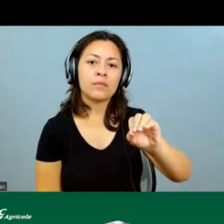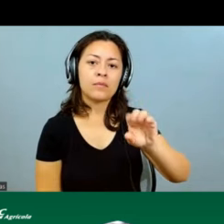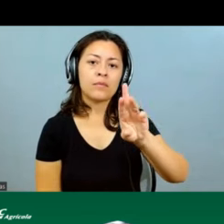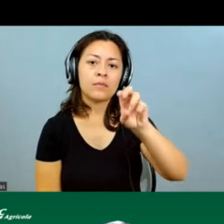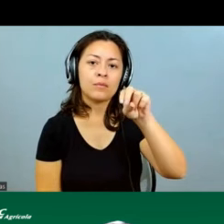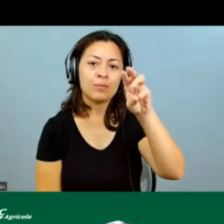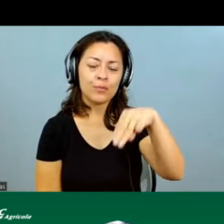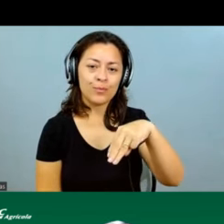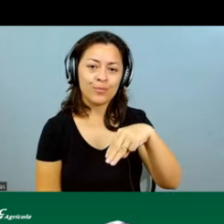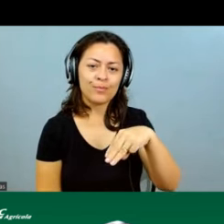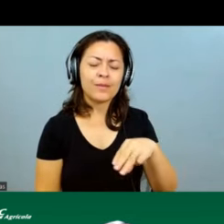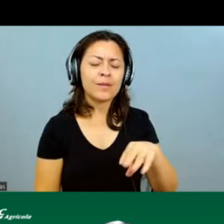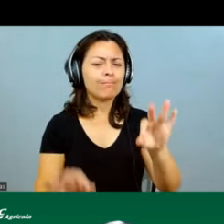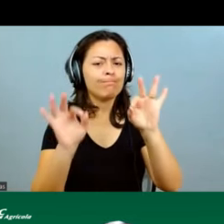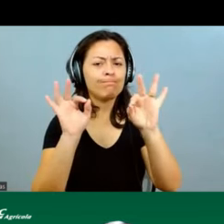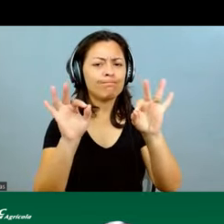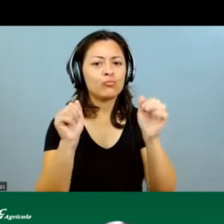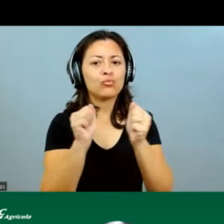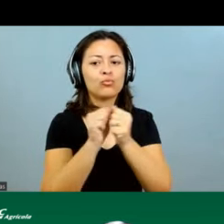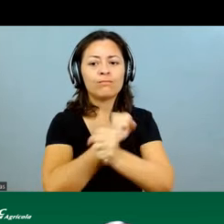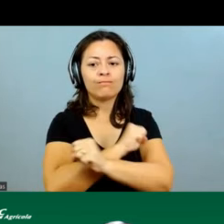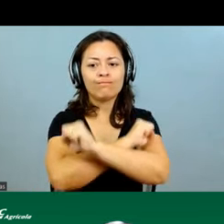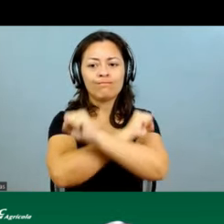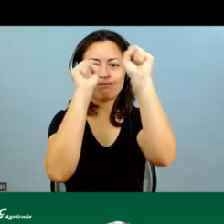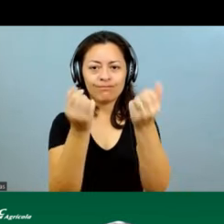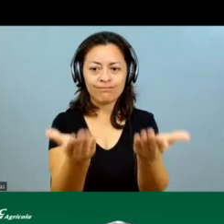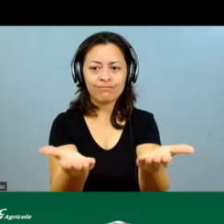privilégio estar com vocês nesta manhã